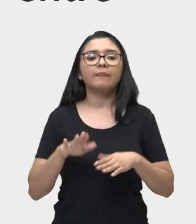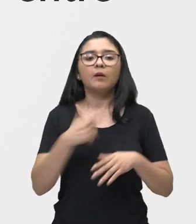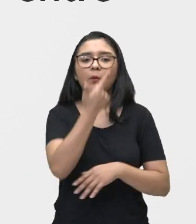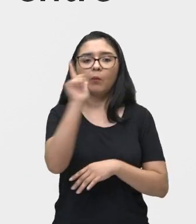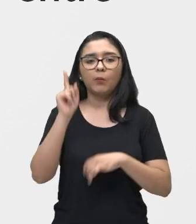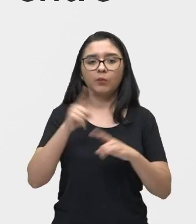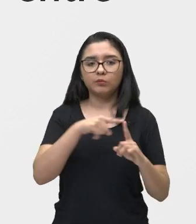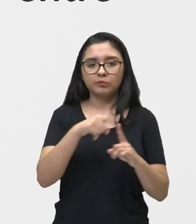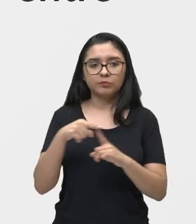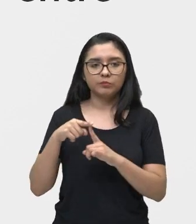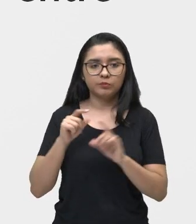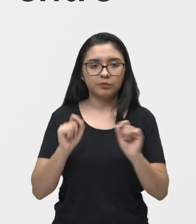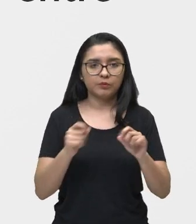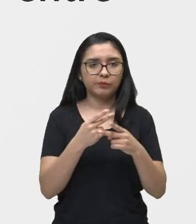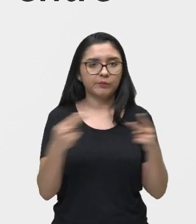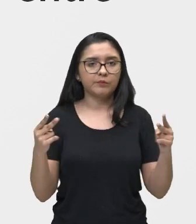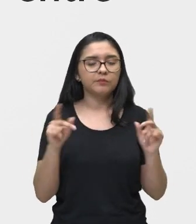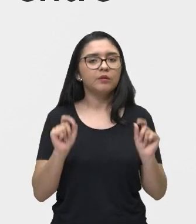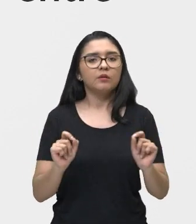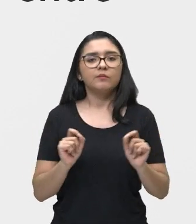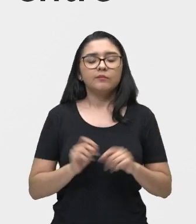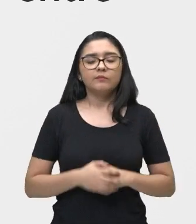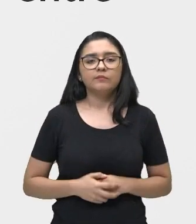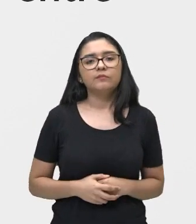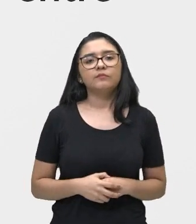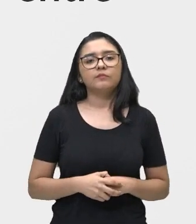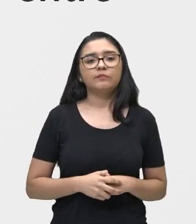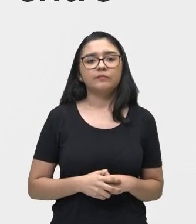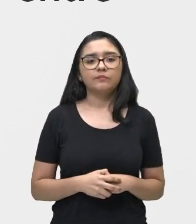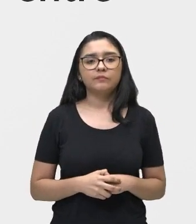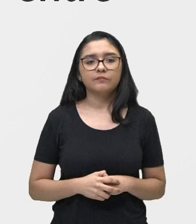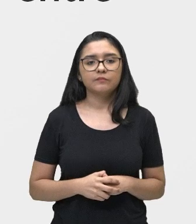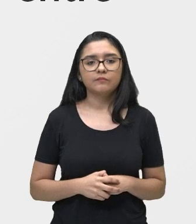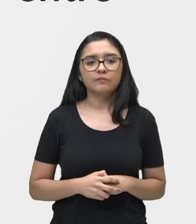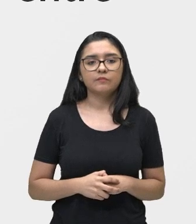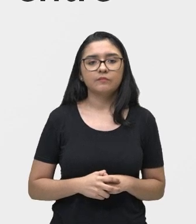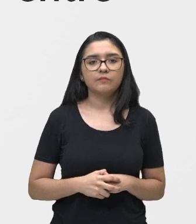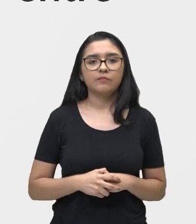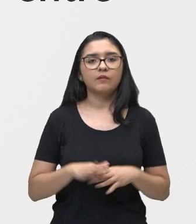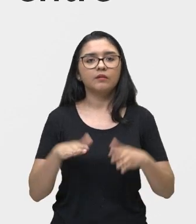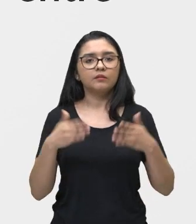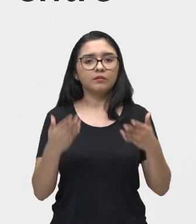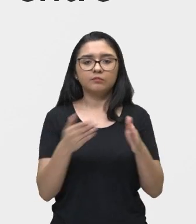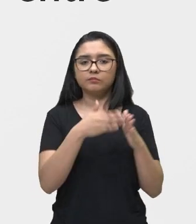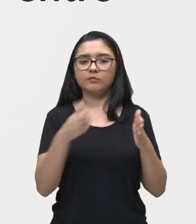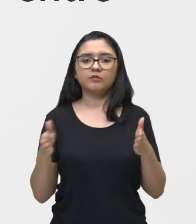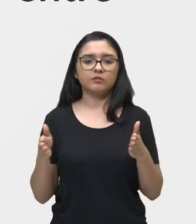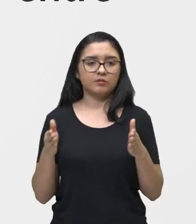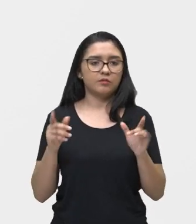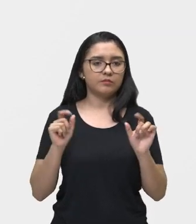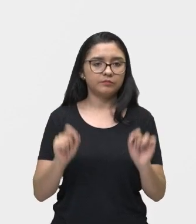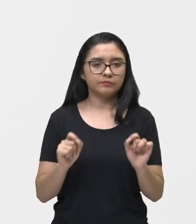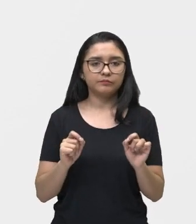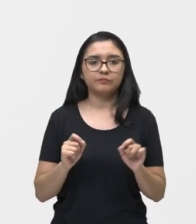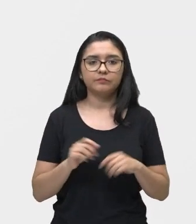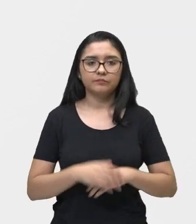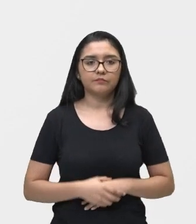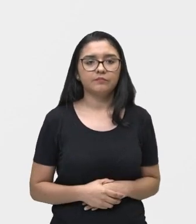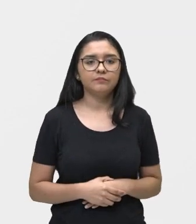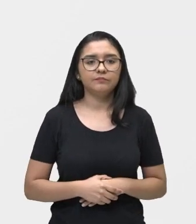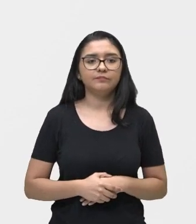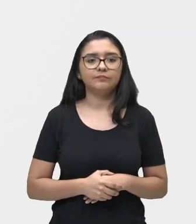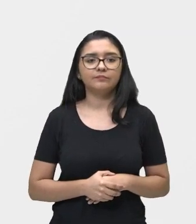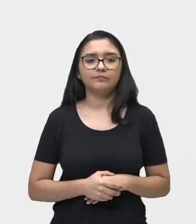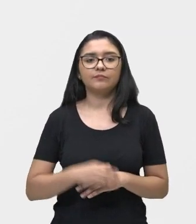outra coisa que se fala aí também para esses processos é agora a convecção